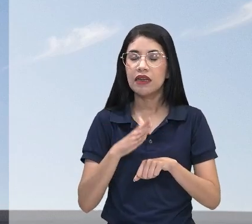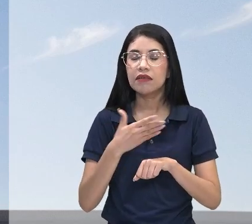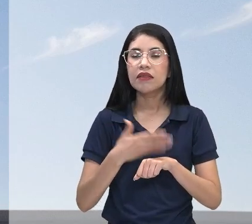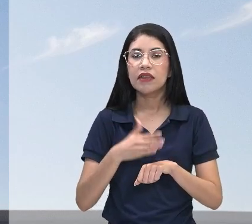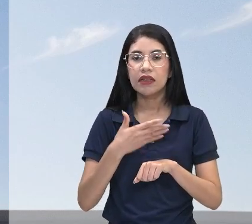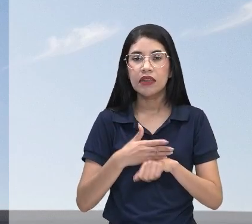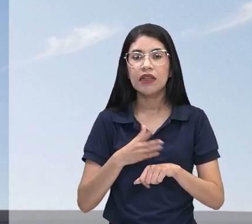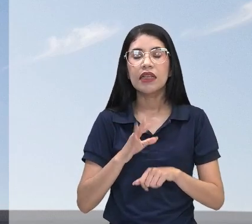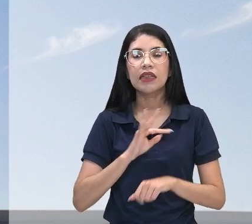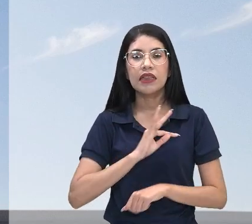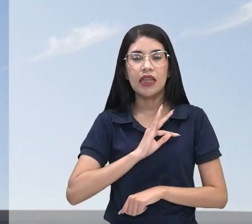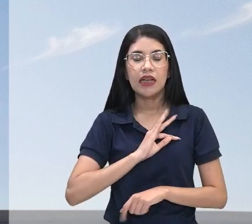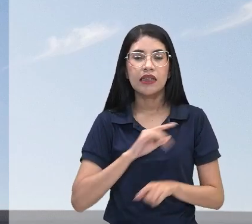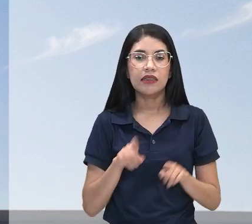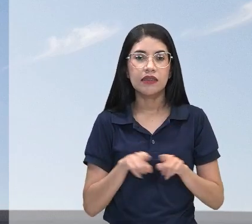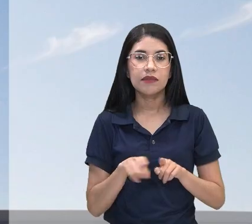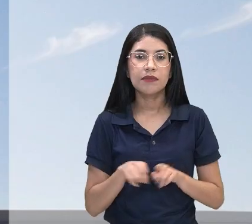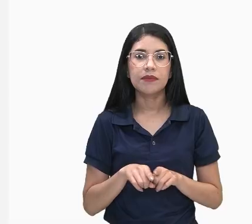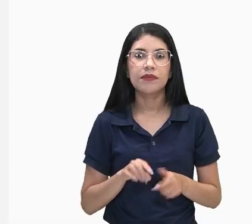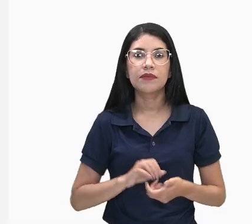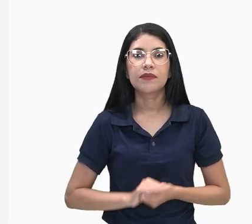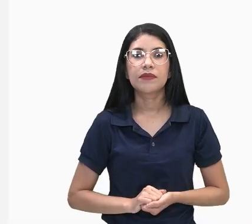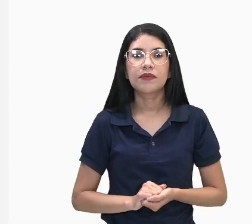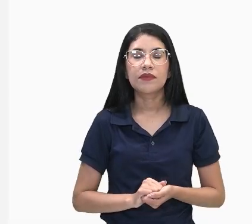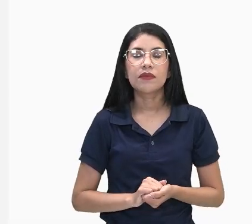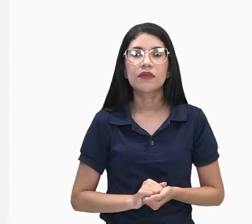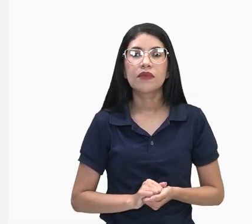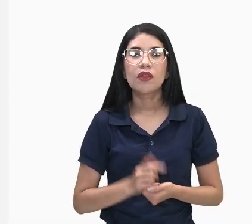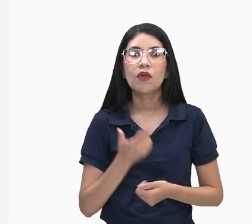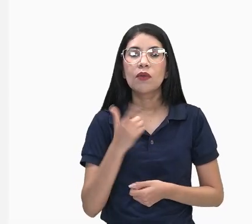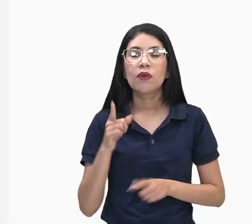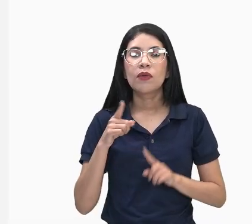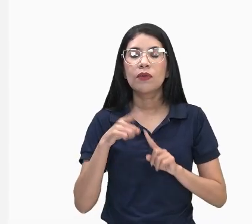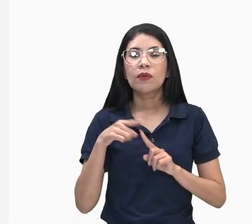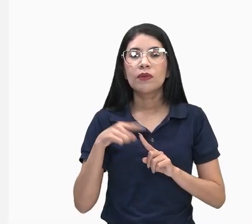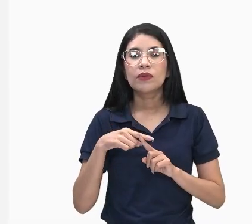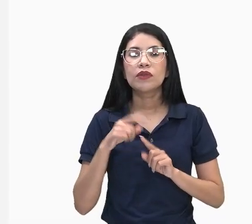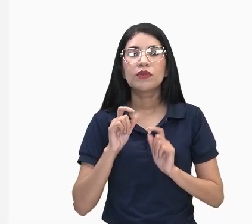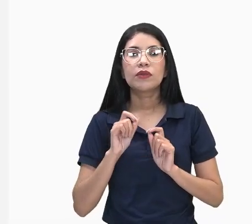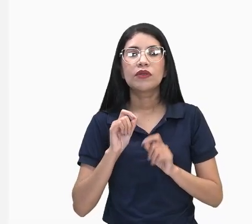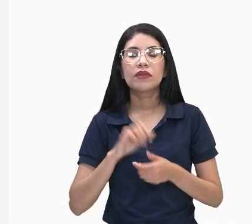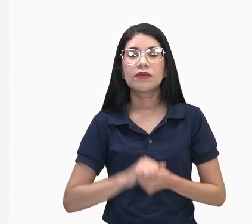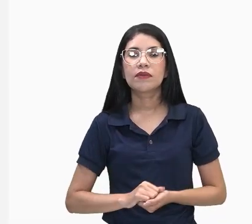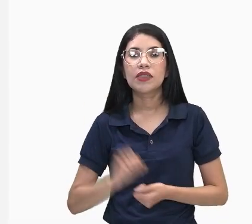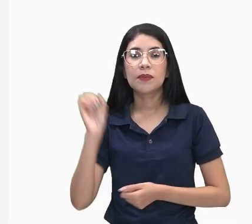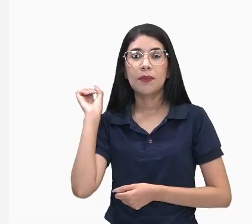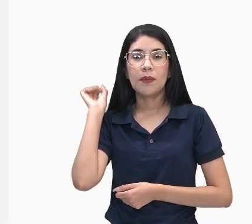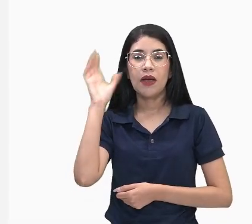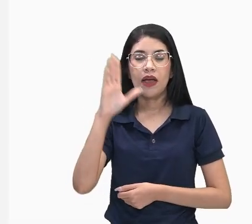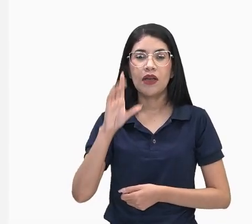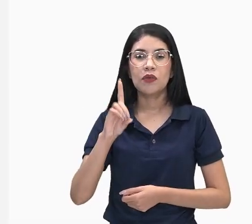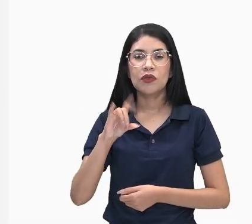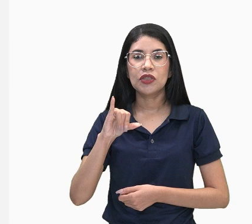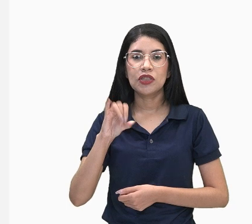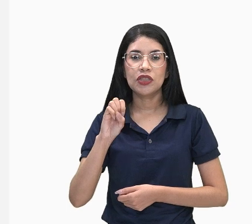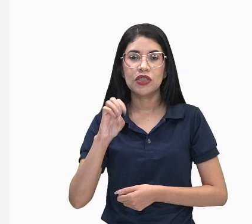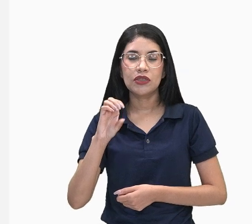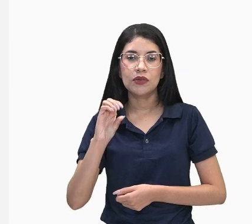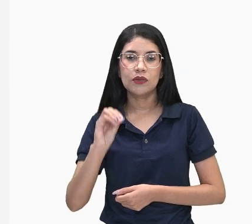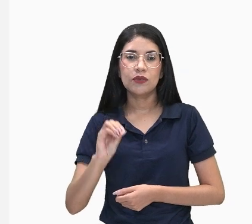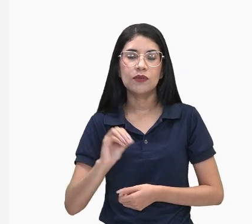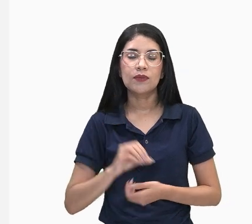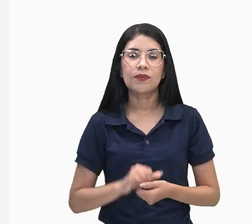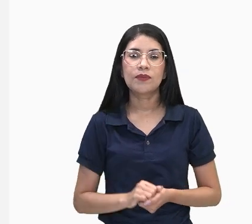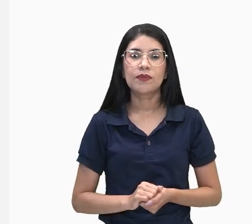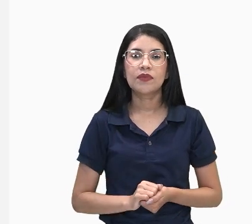muita técnica, ok? Vamos para mais um tipo de lançamento, o lançamento de disco. Olha só,